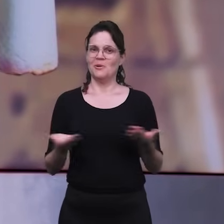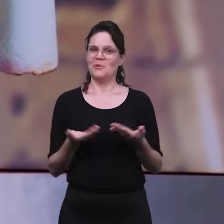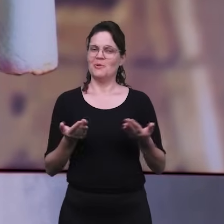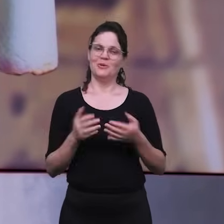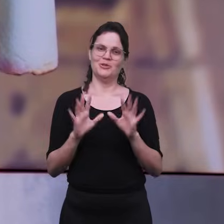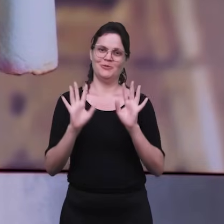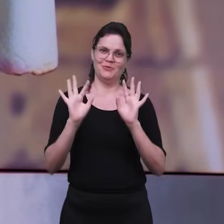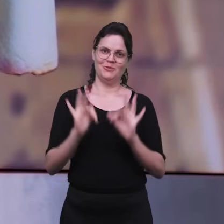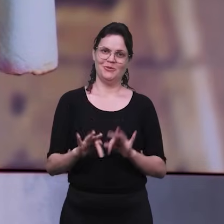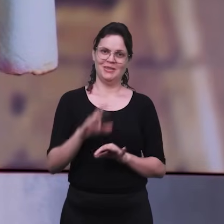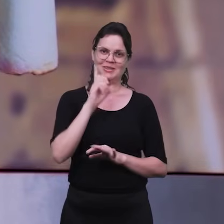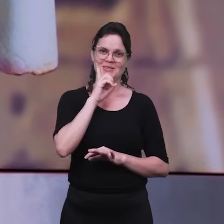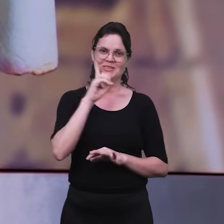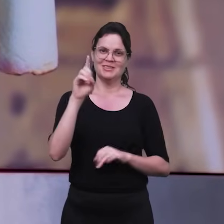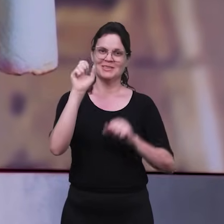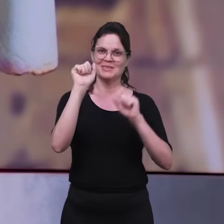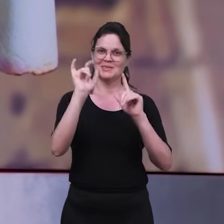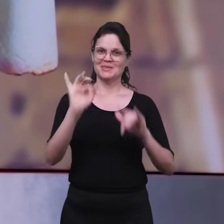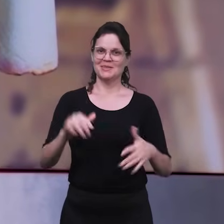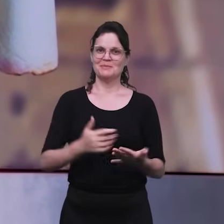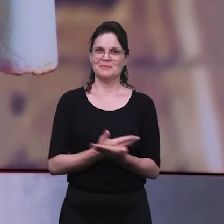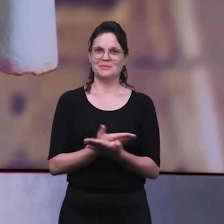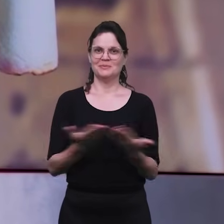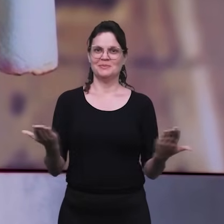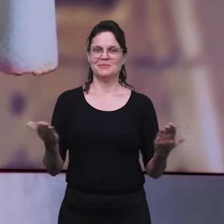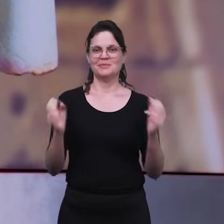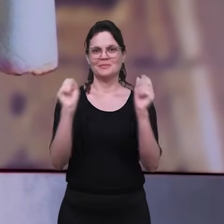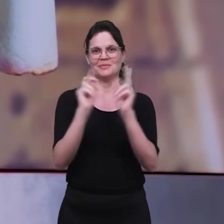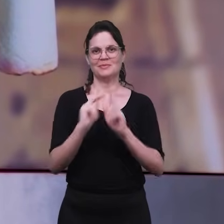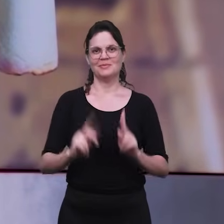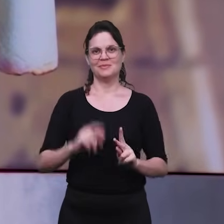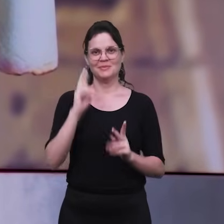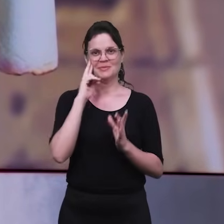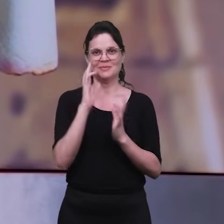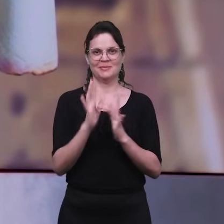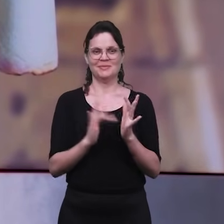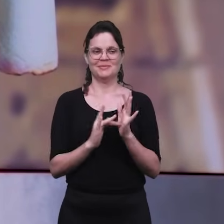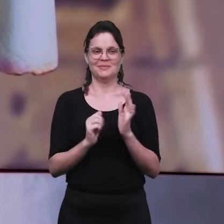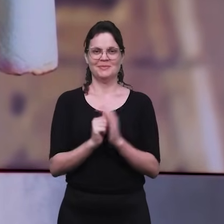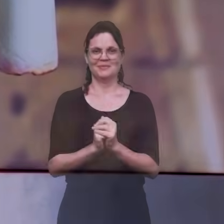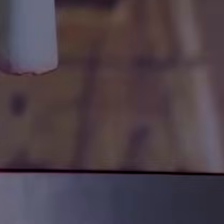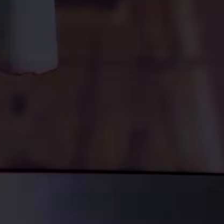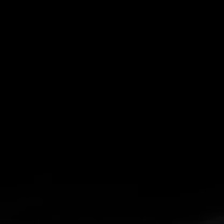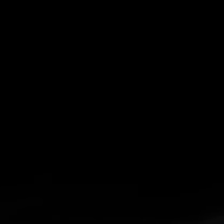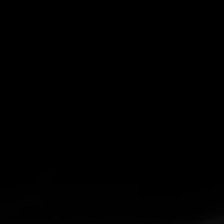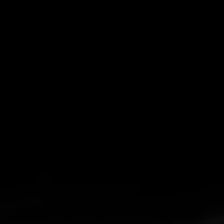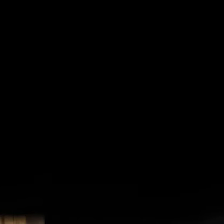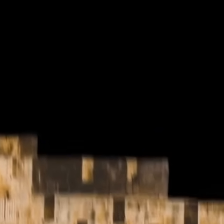era isso, que o Senhor abençoe a todos, a paz do Senhor Jesus.